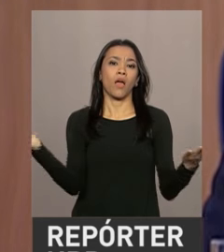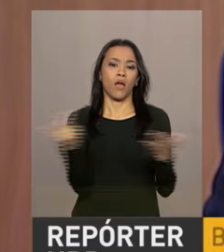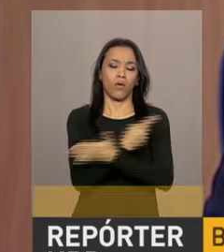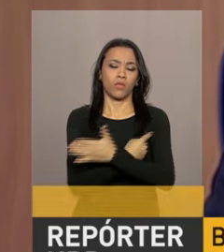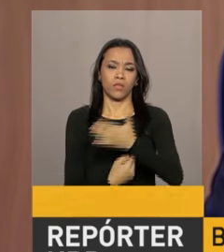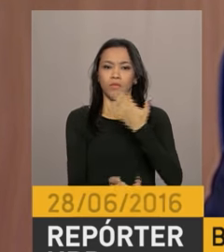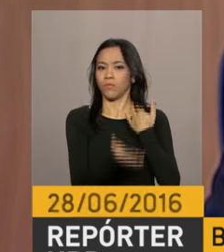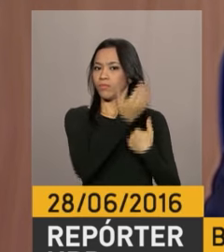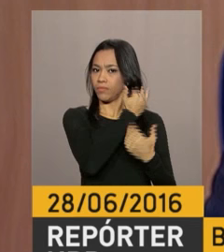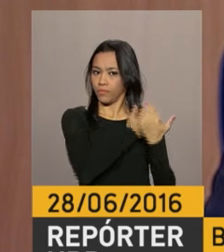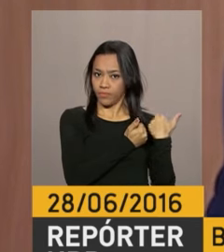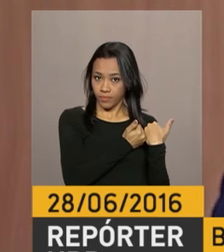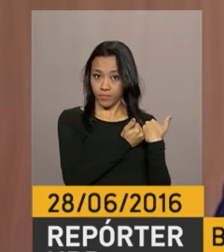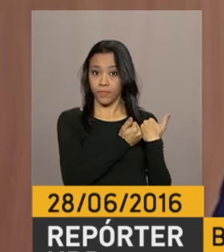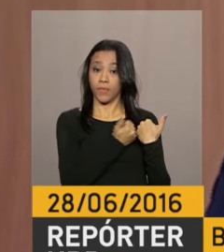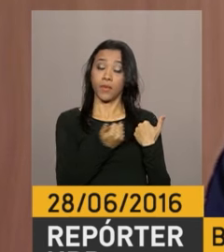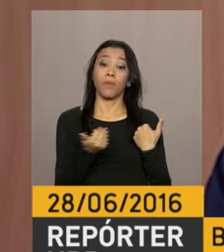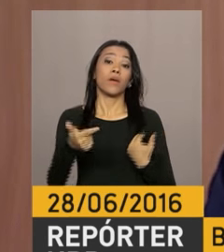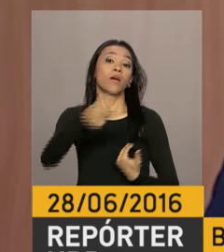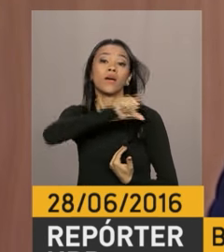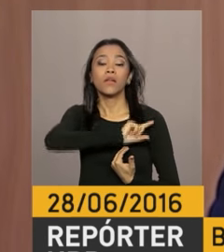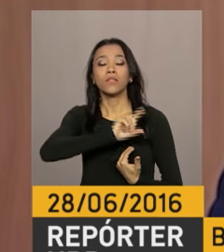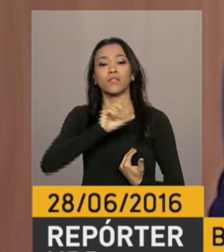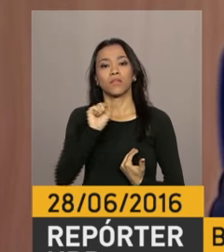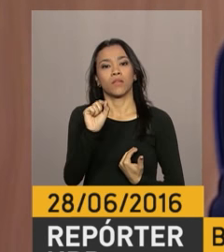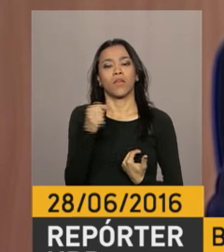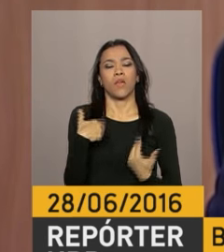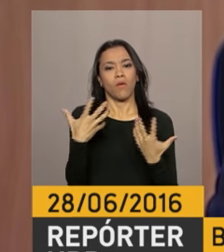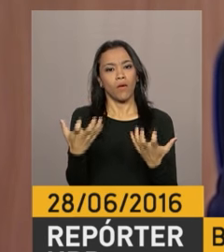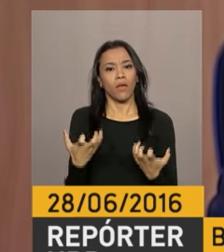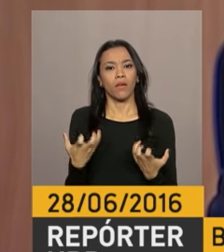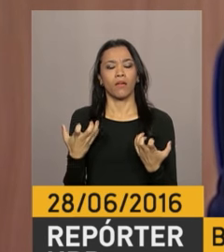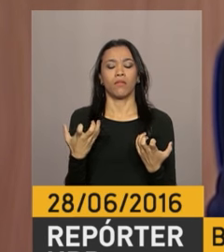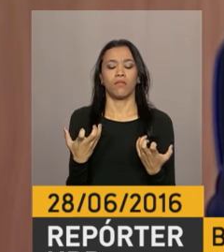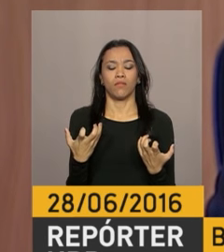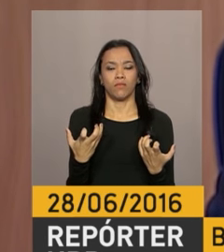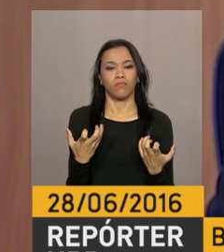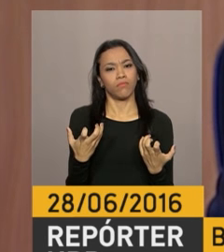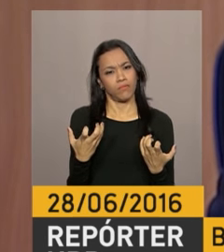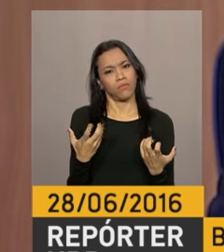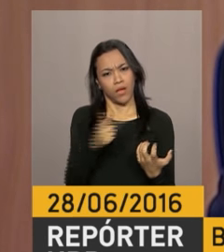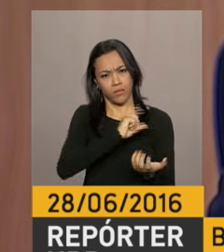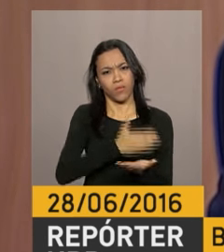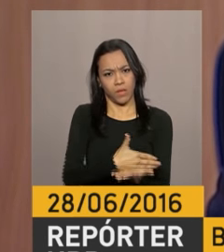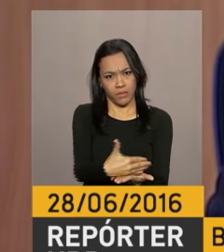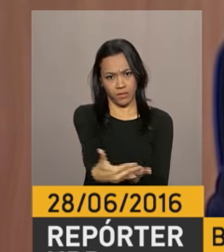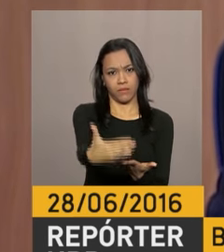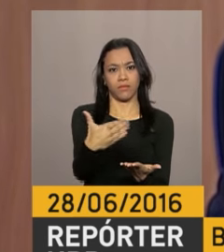acontecimentos. Antes disso, eu quero só fazer uma, antes de começar a parte